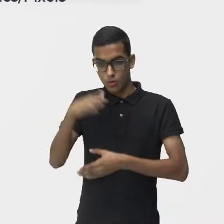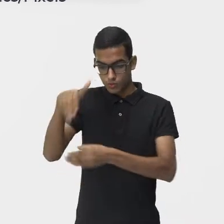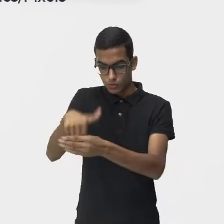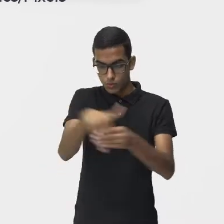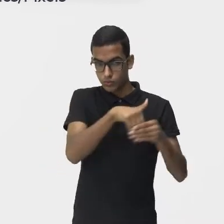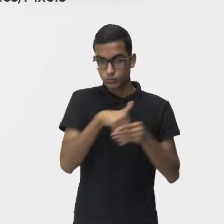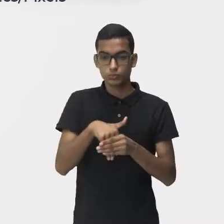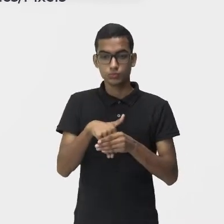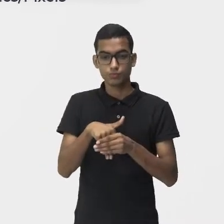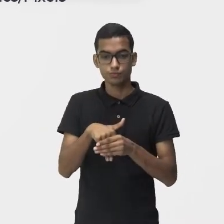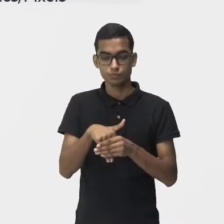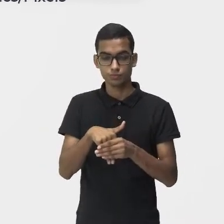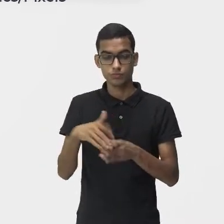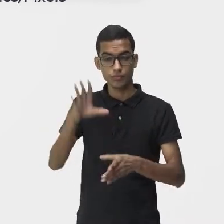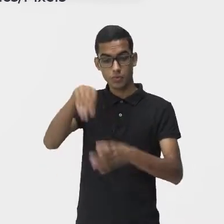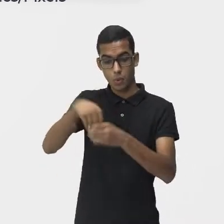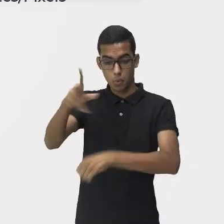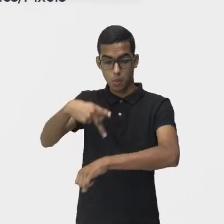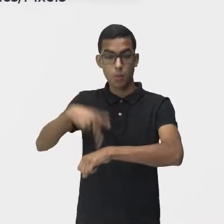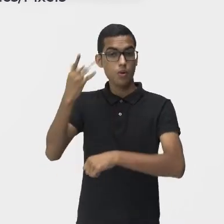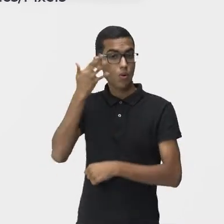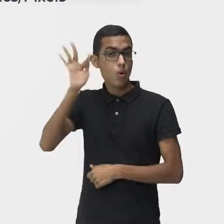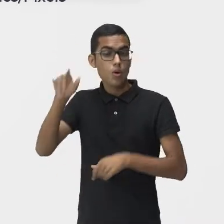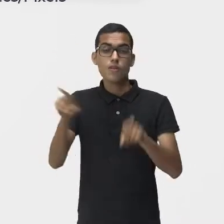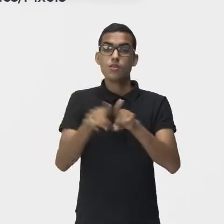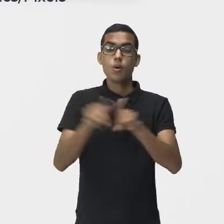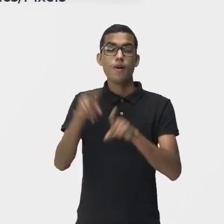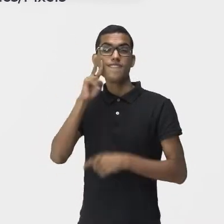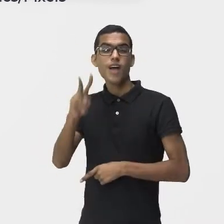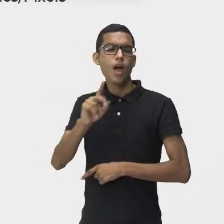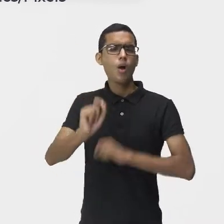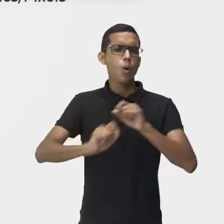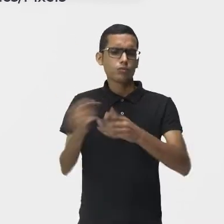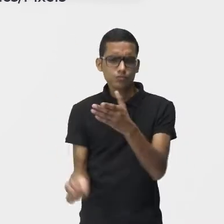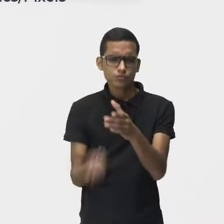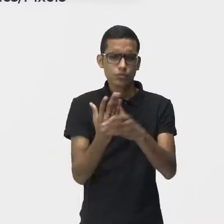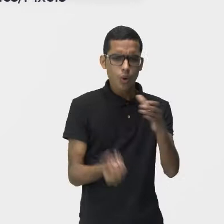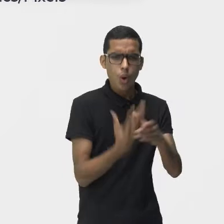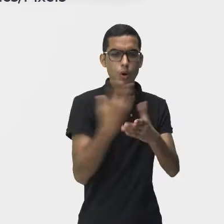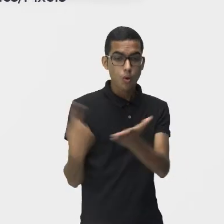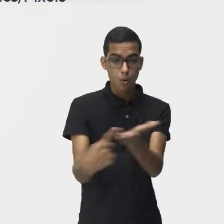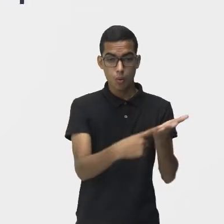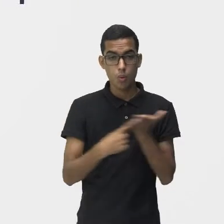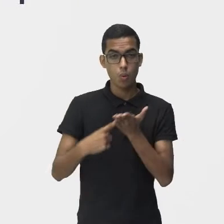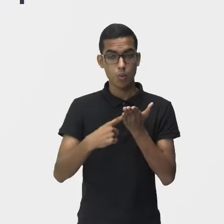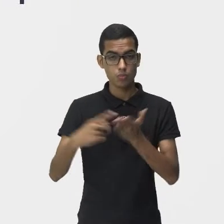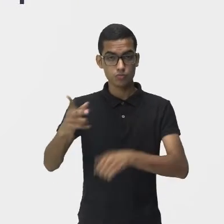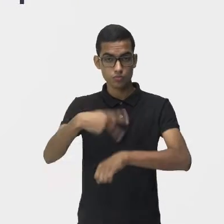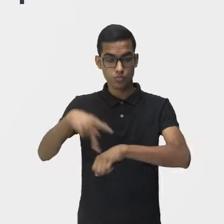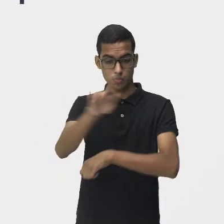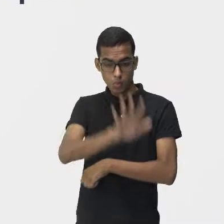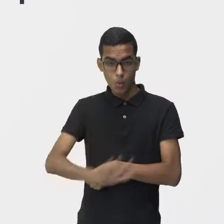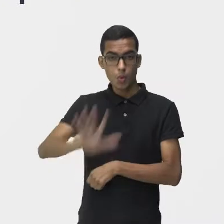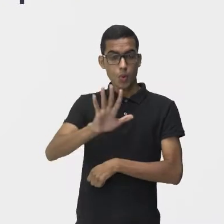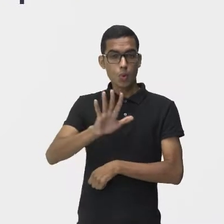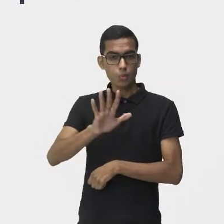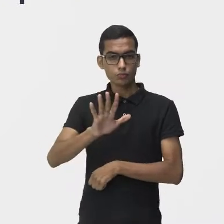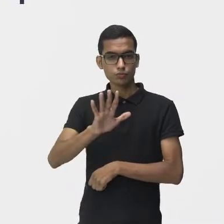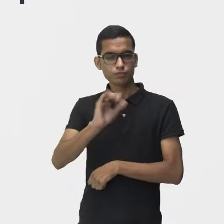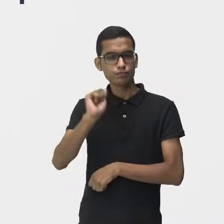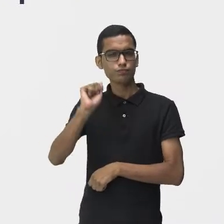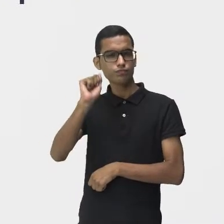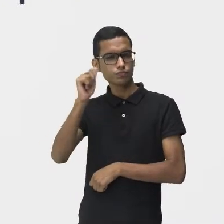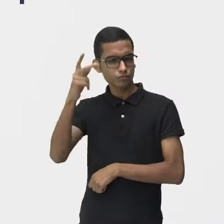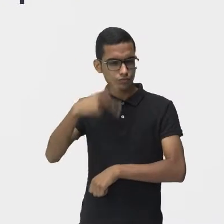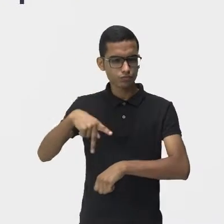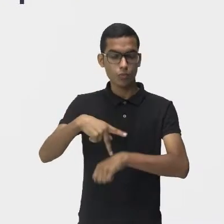dentro da França. Nós vamos ver surgindo aí a Convenção Nacional, que irá vir a partir de